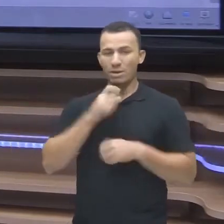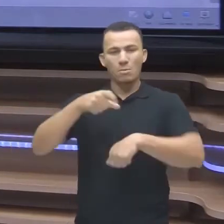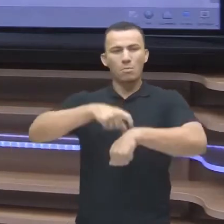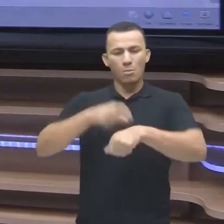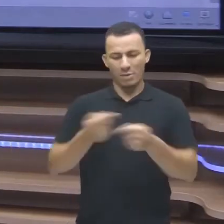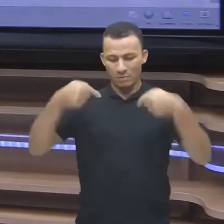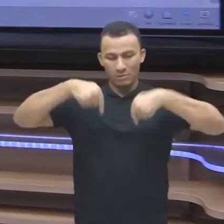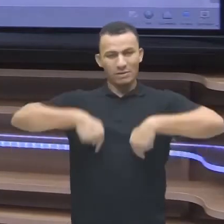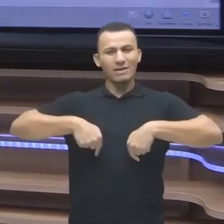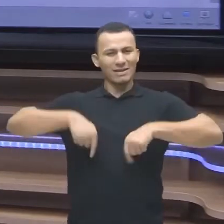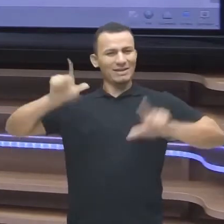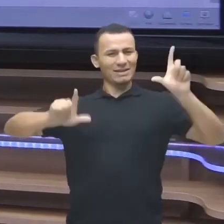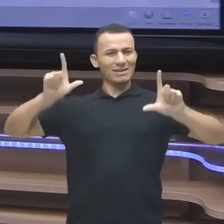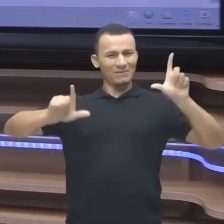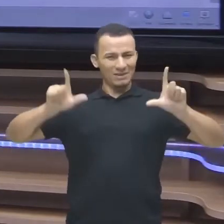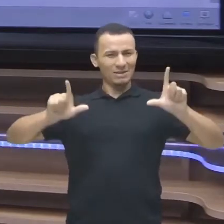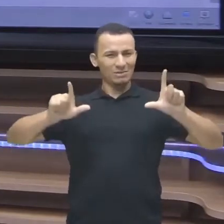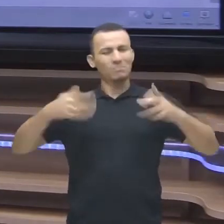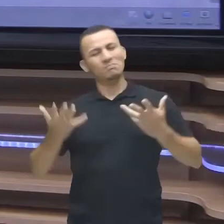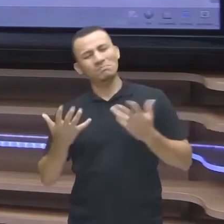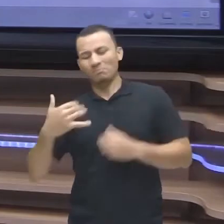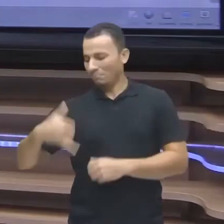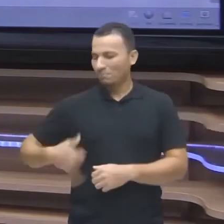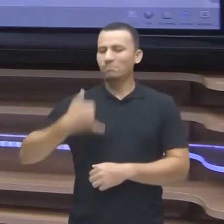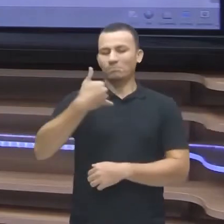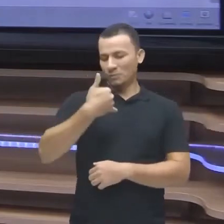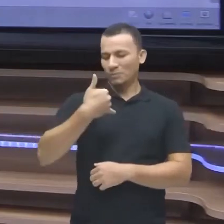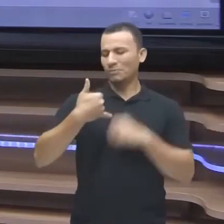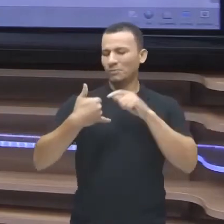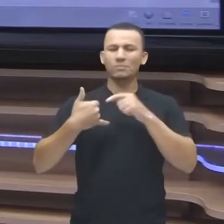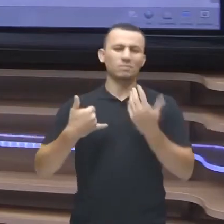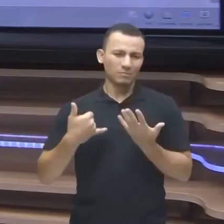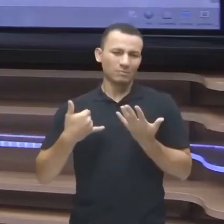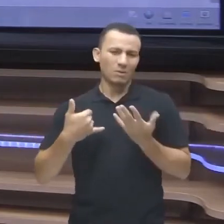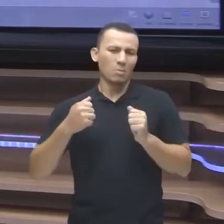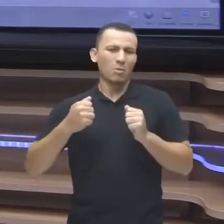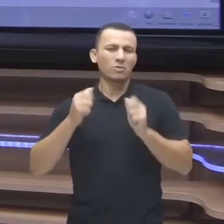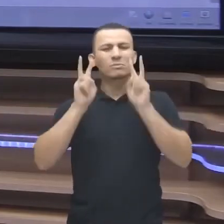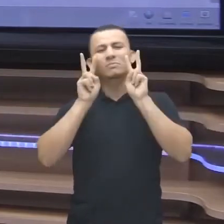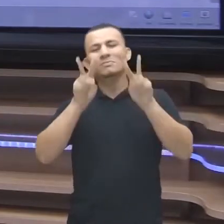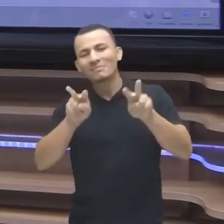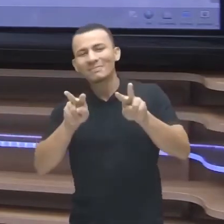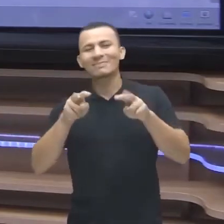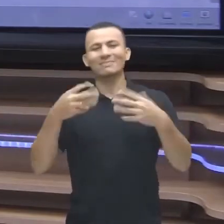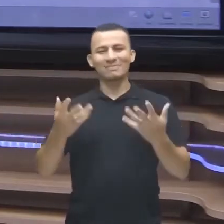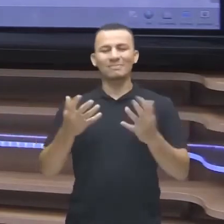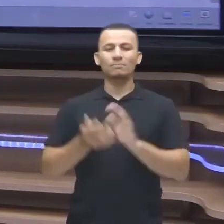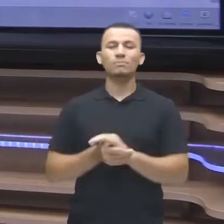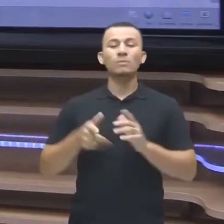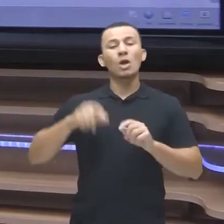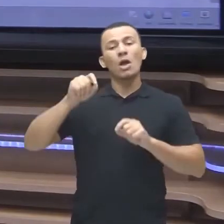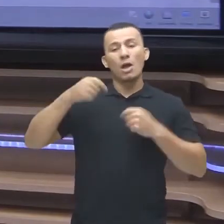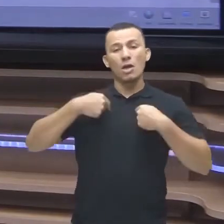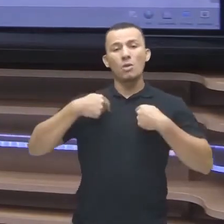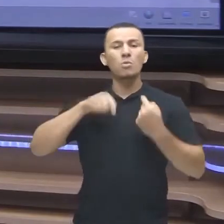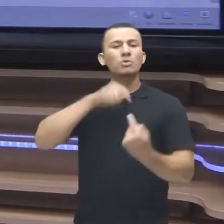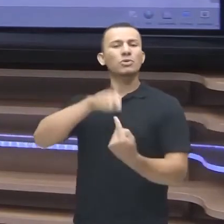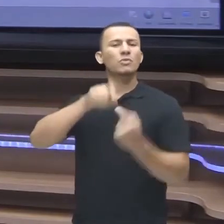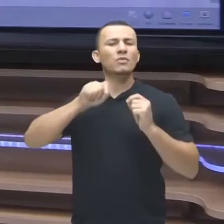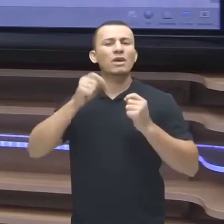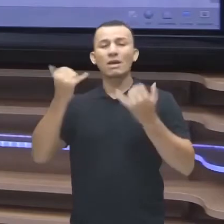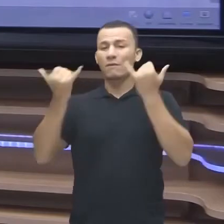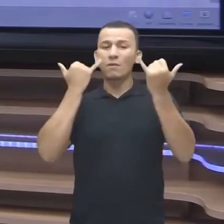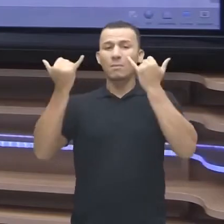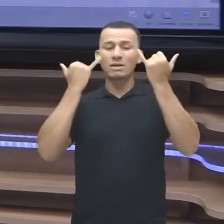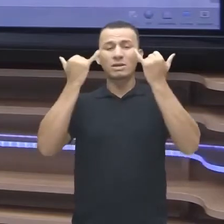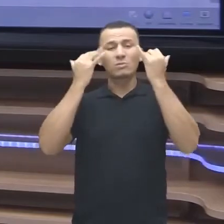talvez na televisão, talvez no celular, que vocês estejam me vendo. E eu estou tentando passar informações para vocês.